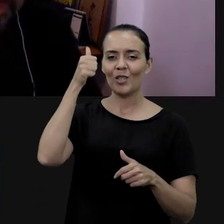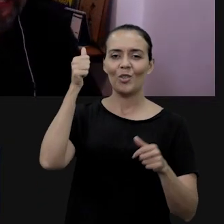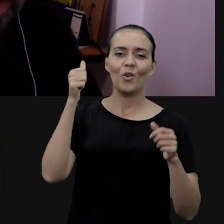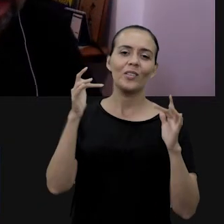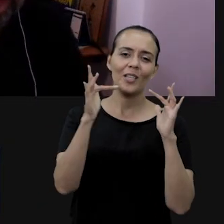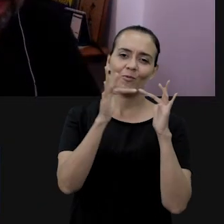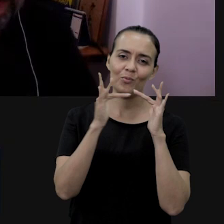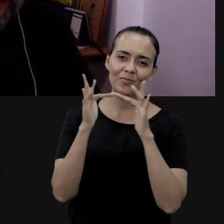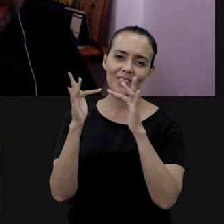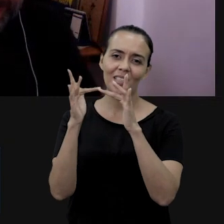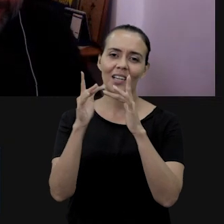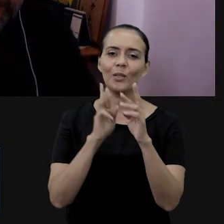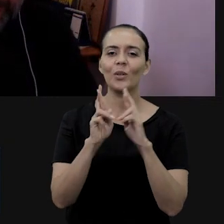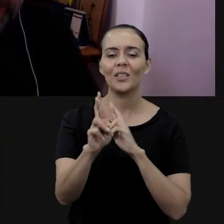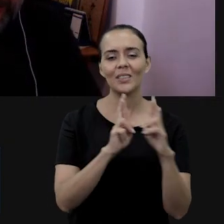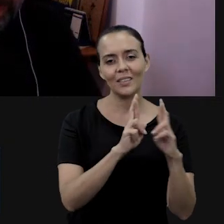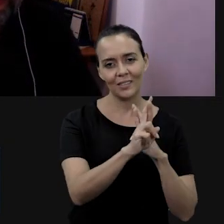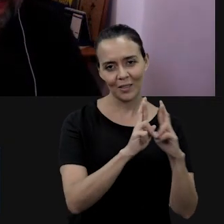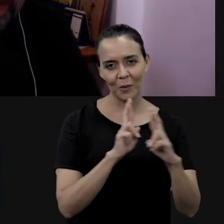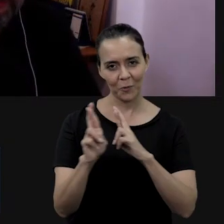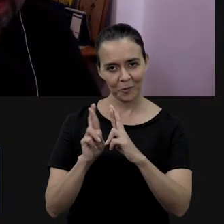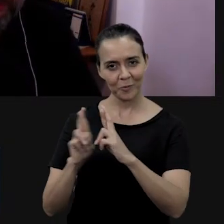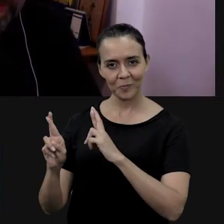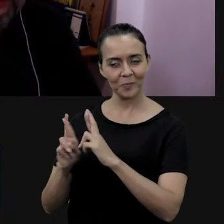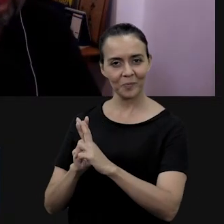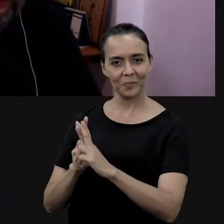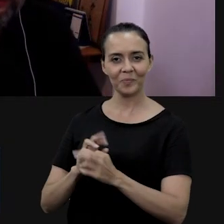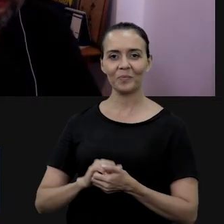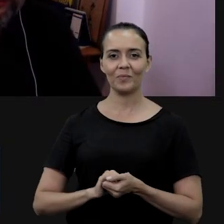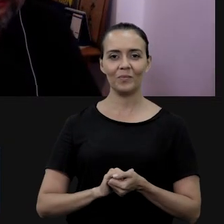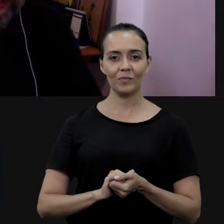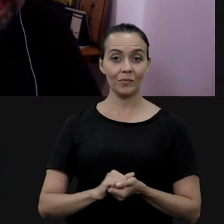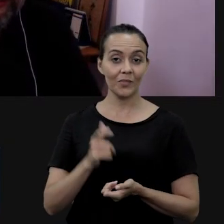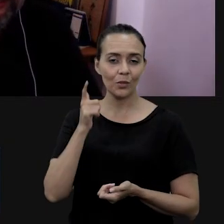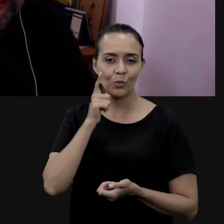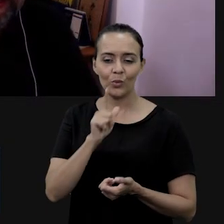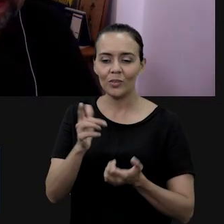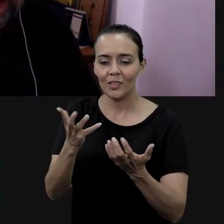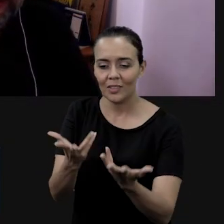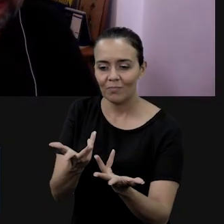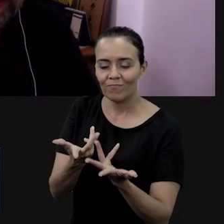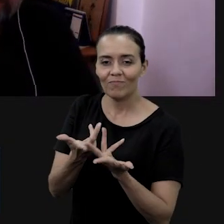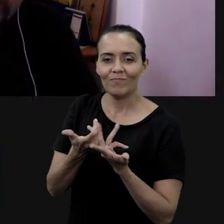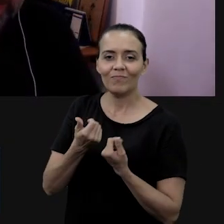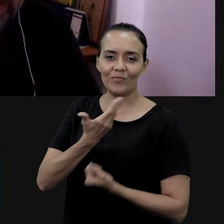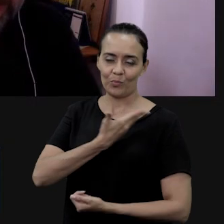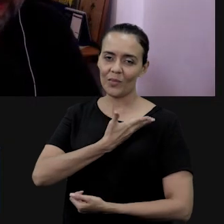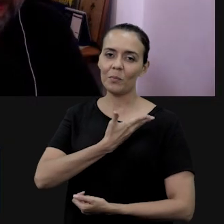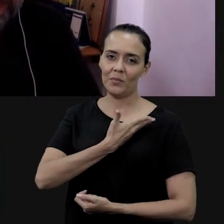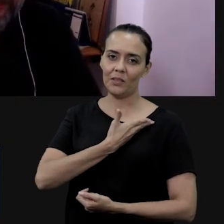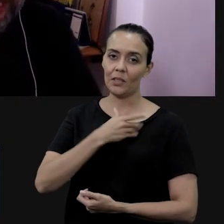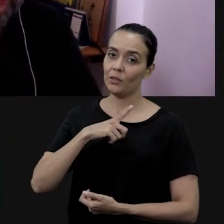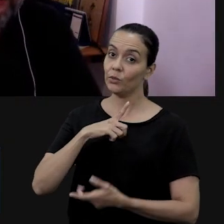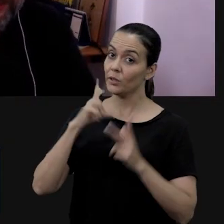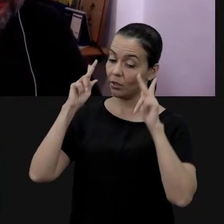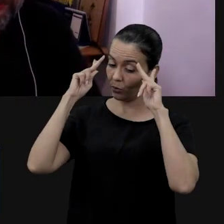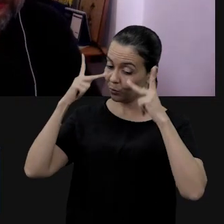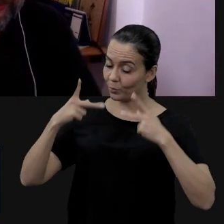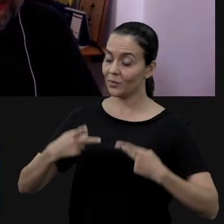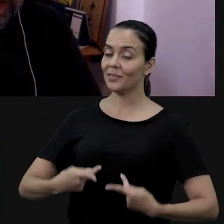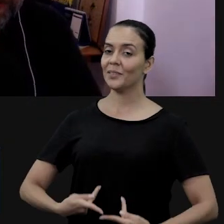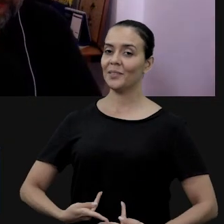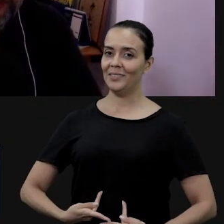qualquer trabalho, do que você se relacionar bem com as pessoas e ter e conquistar até amizades,